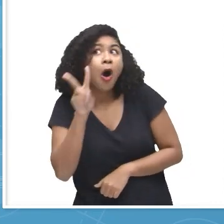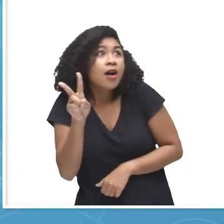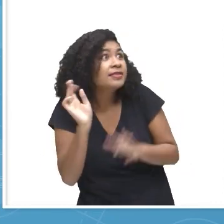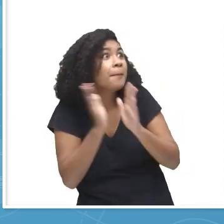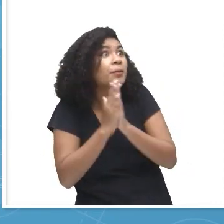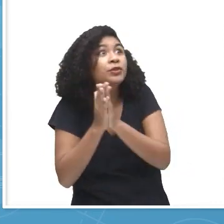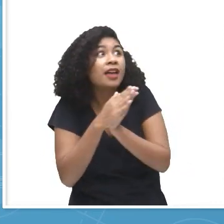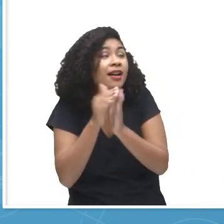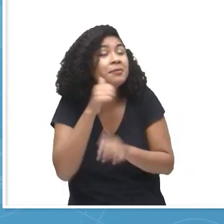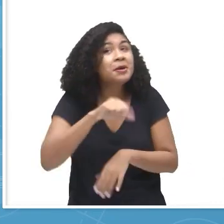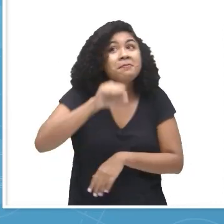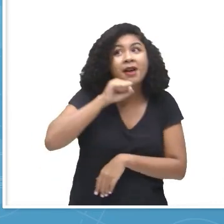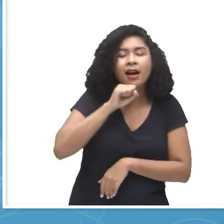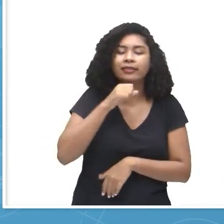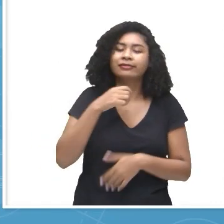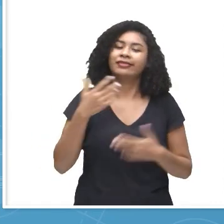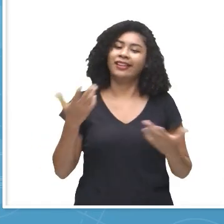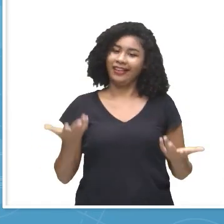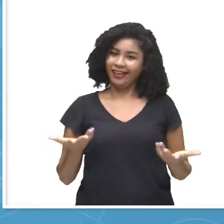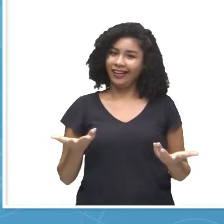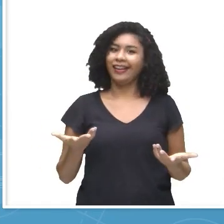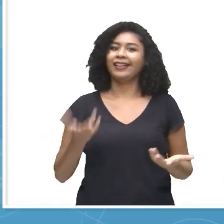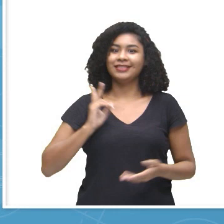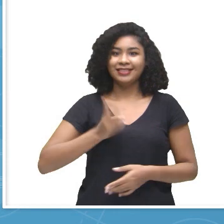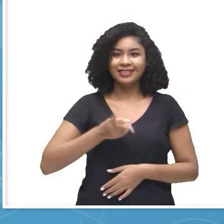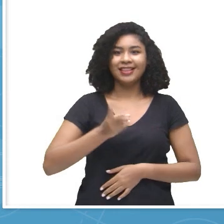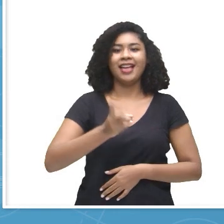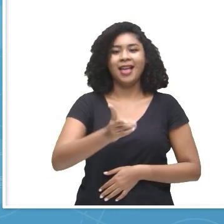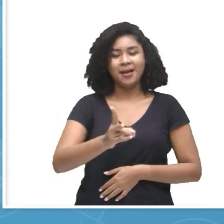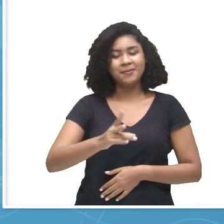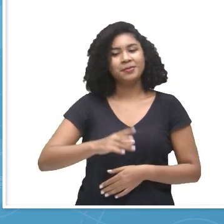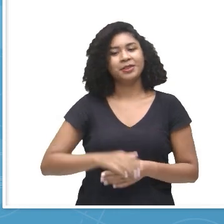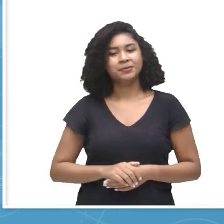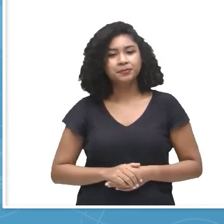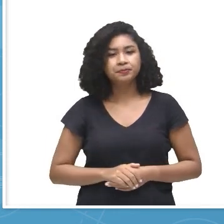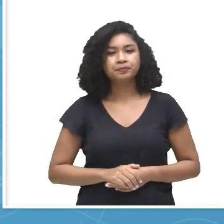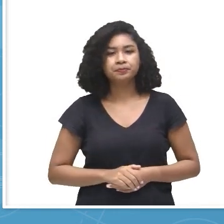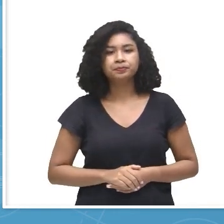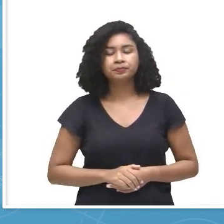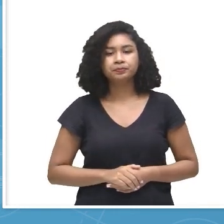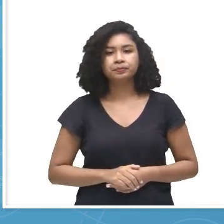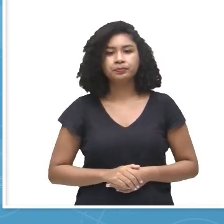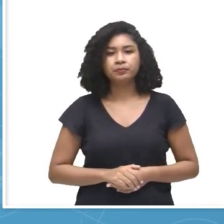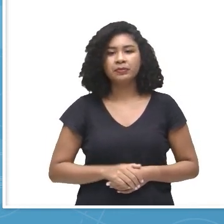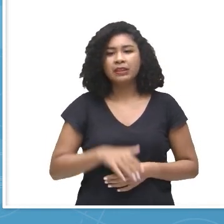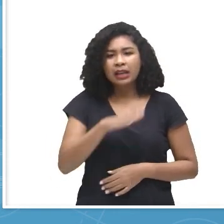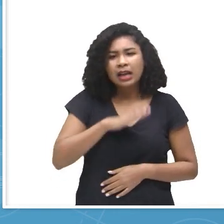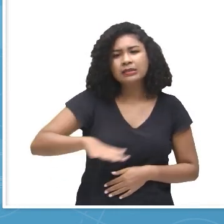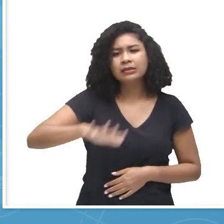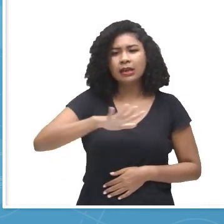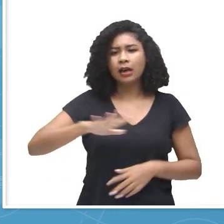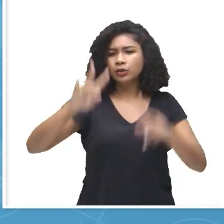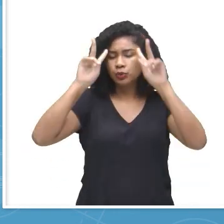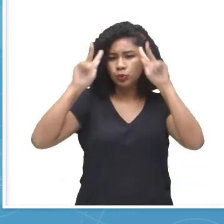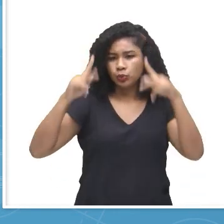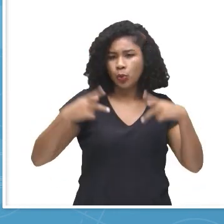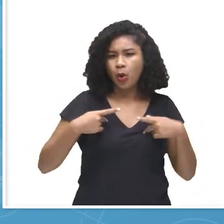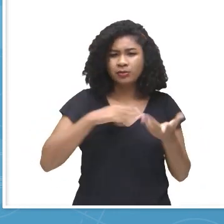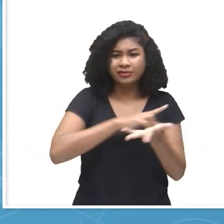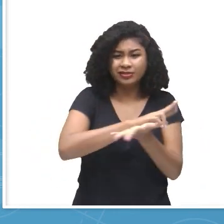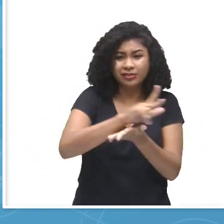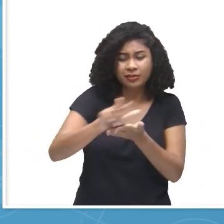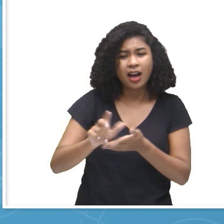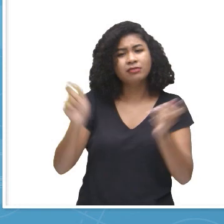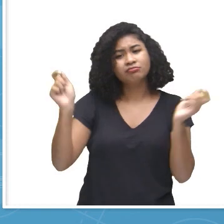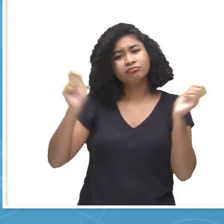das pessoas. Todas as atividades humanas se beneficiam com o uso da publicidade, como, por exemplo, os profissionais